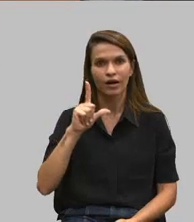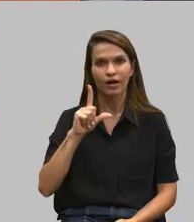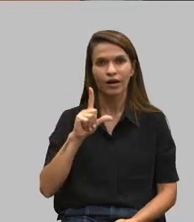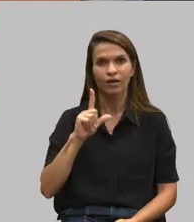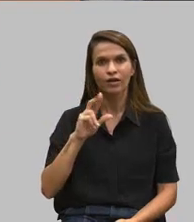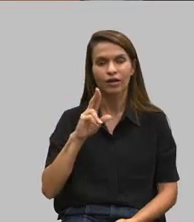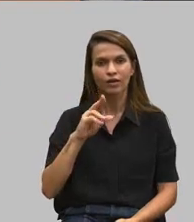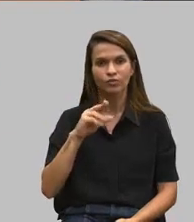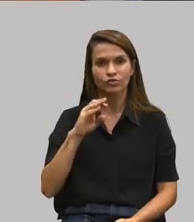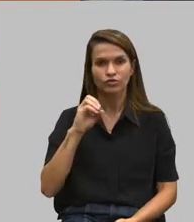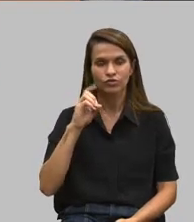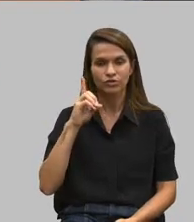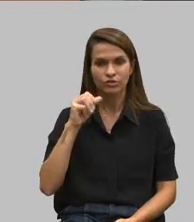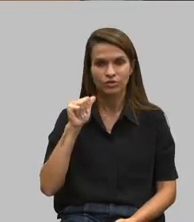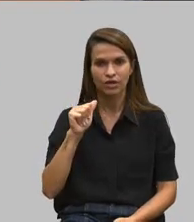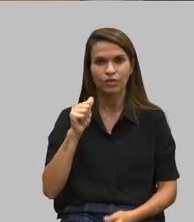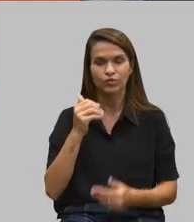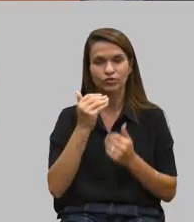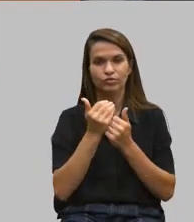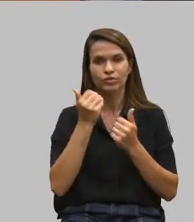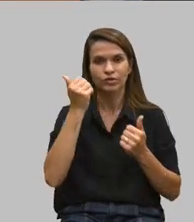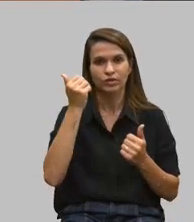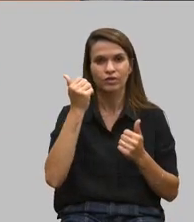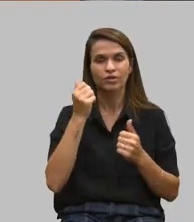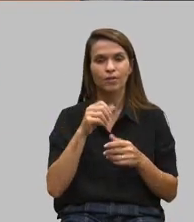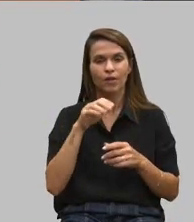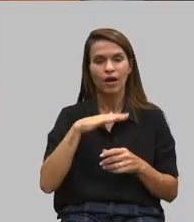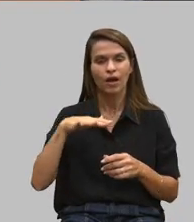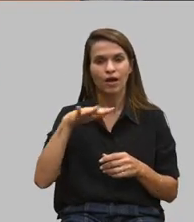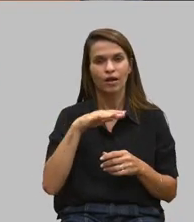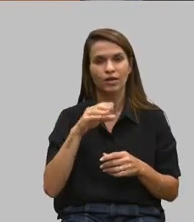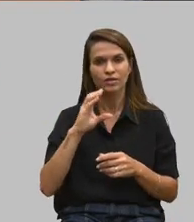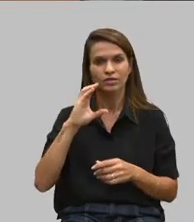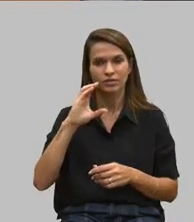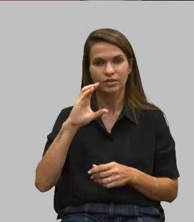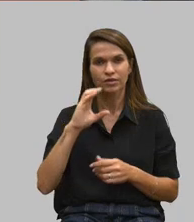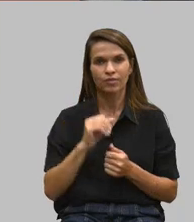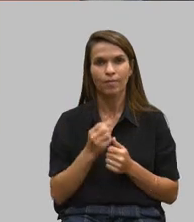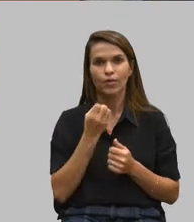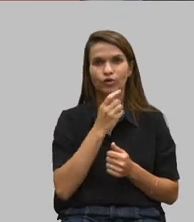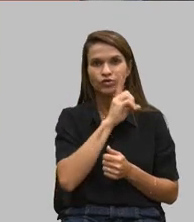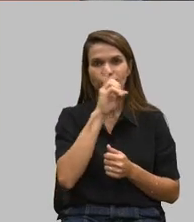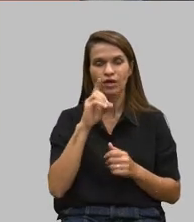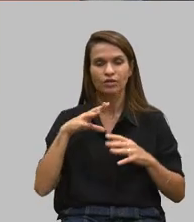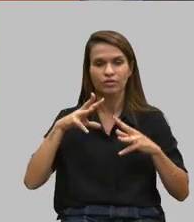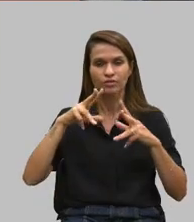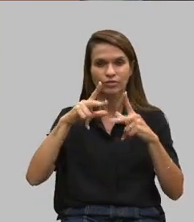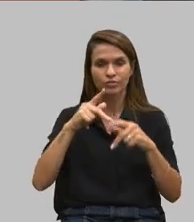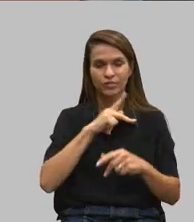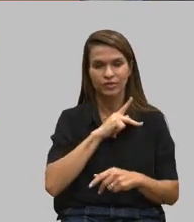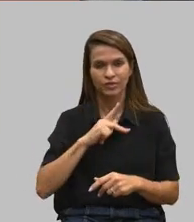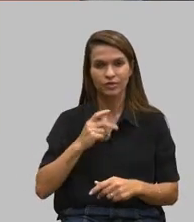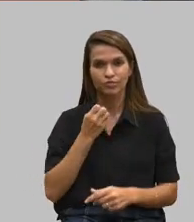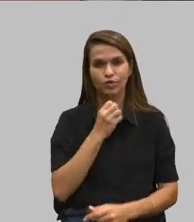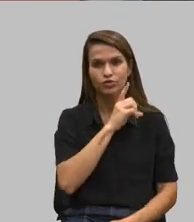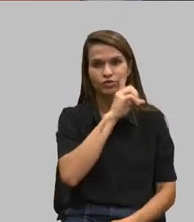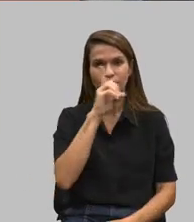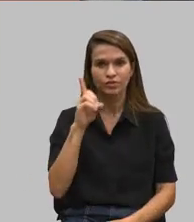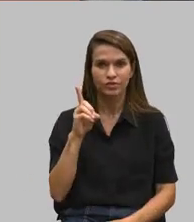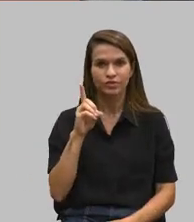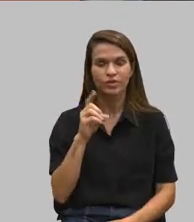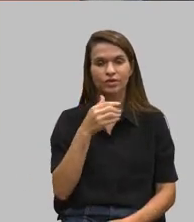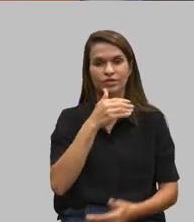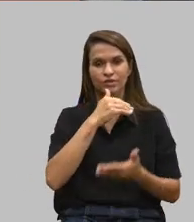Superintendência de ensino Metropolitana C bom dia a todos e todas Presidente Bom dia secretário